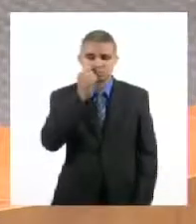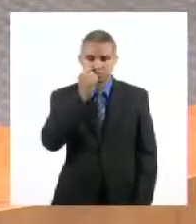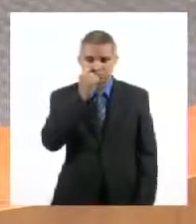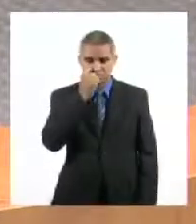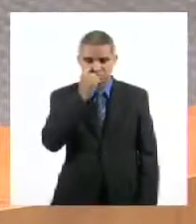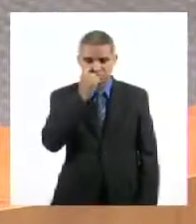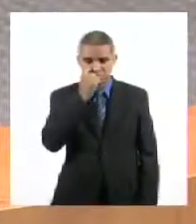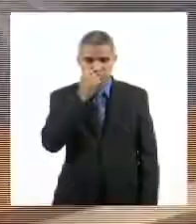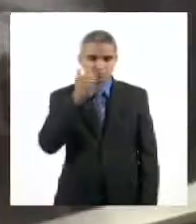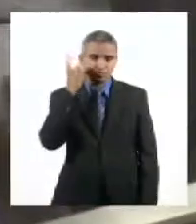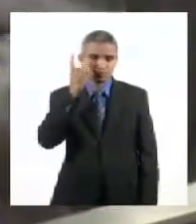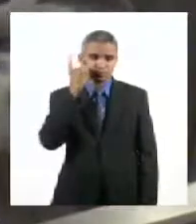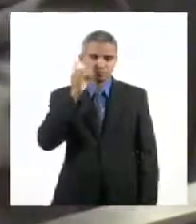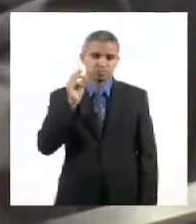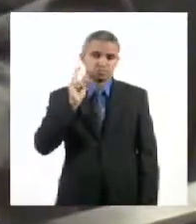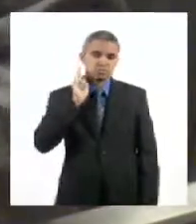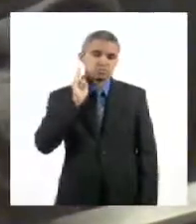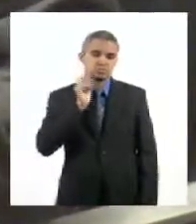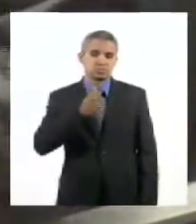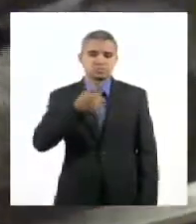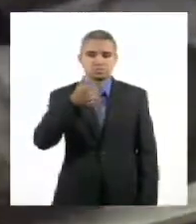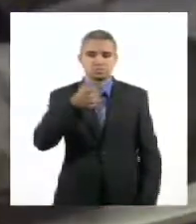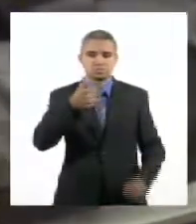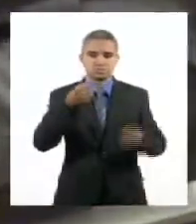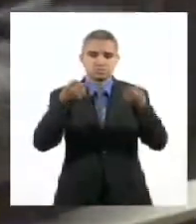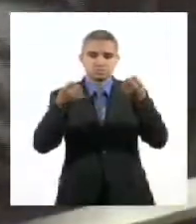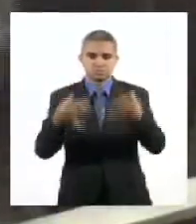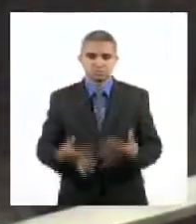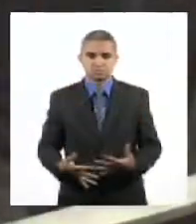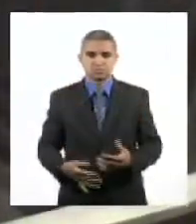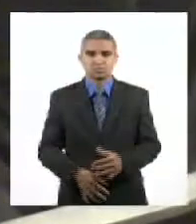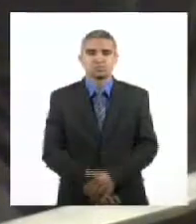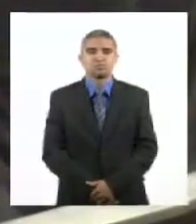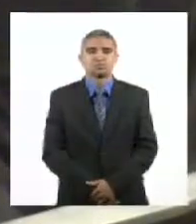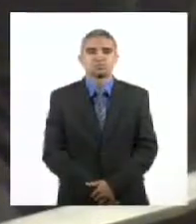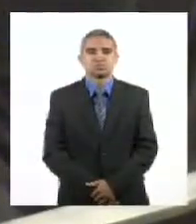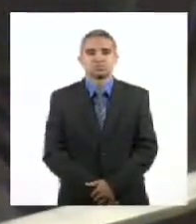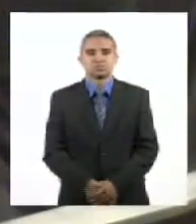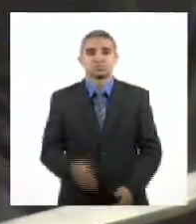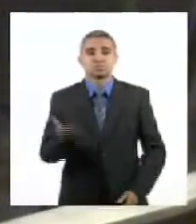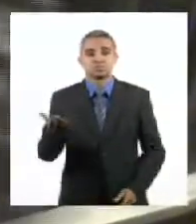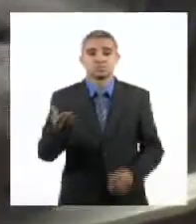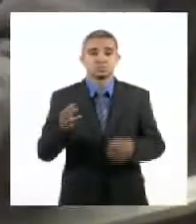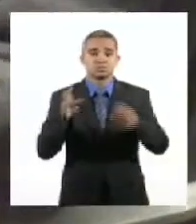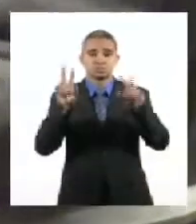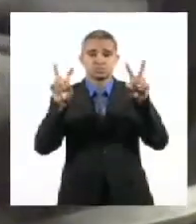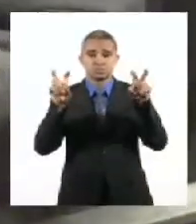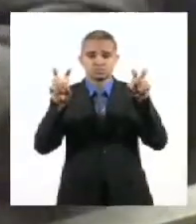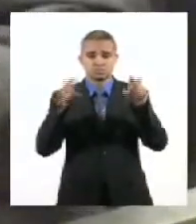Deputado Hélio, primeiro dizer da precisão que Vossa Excelência traz os temas que foram